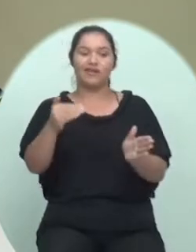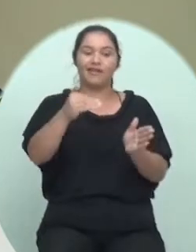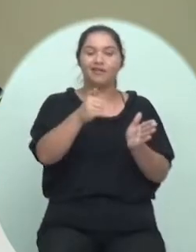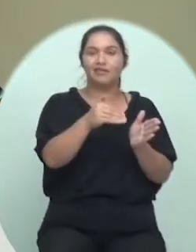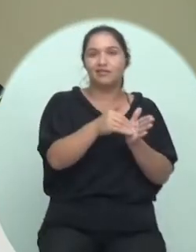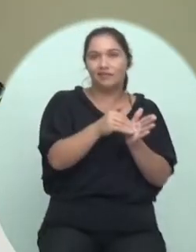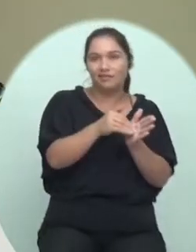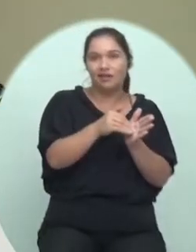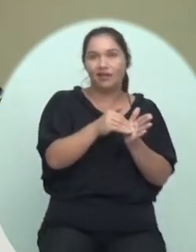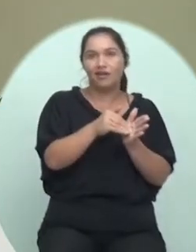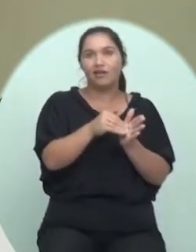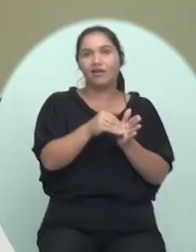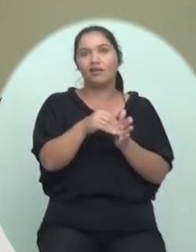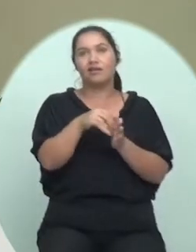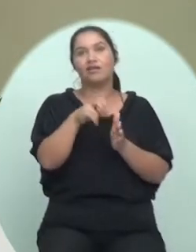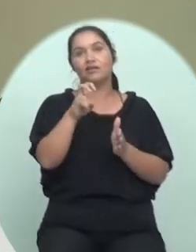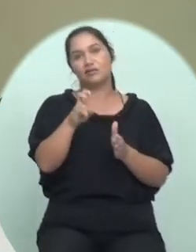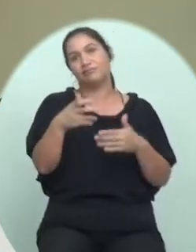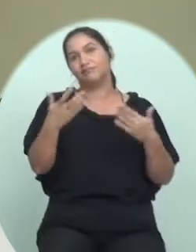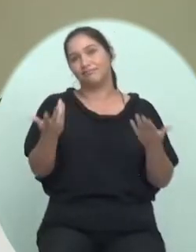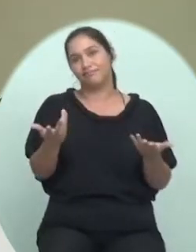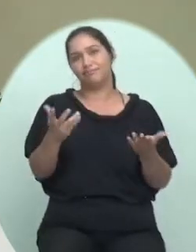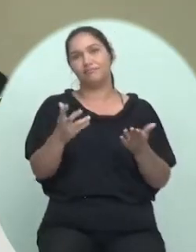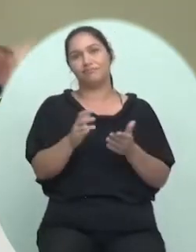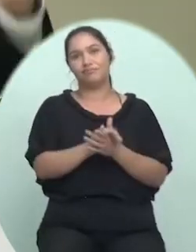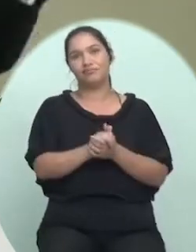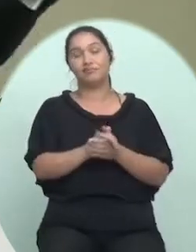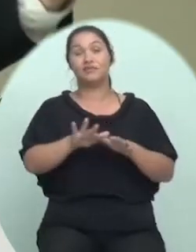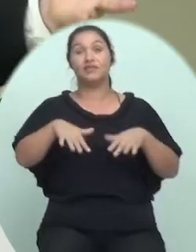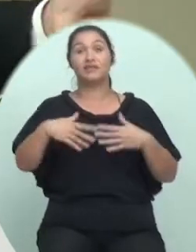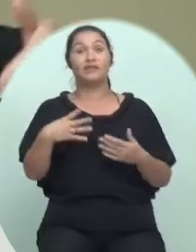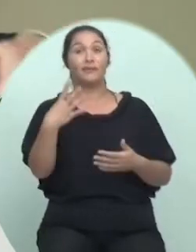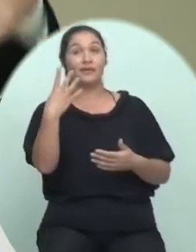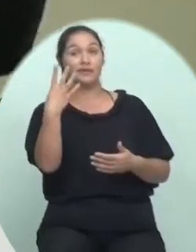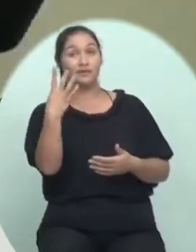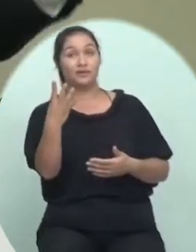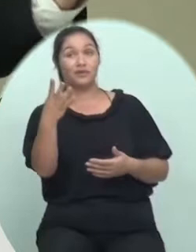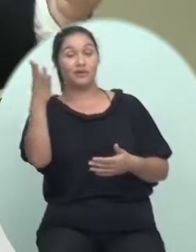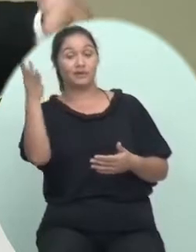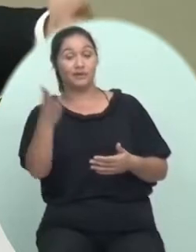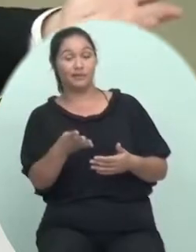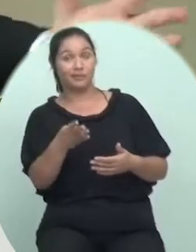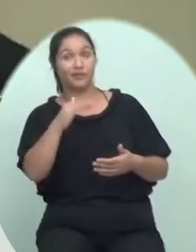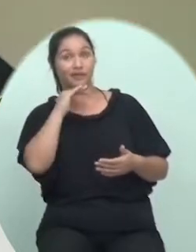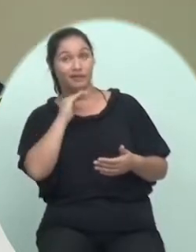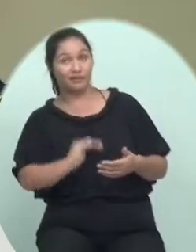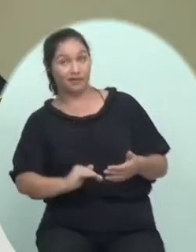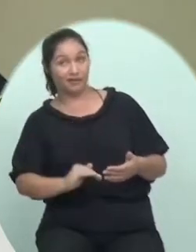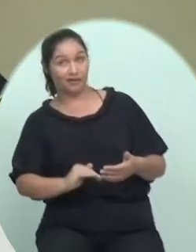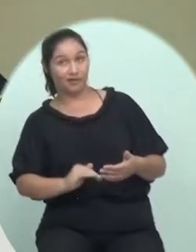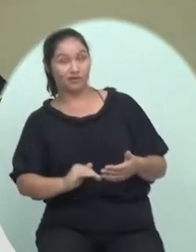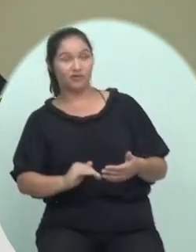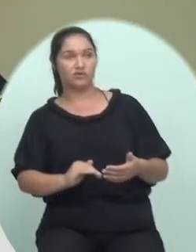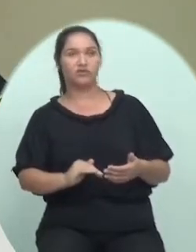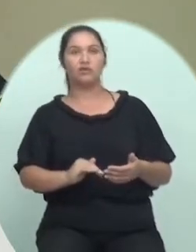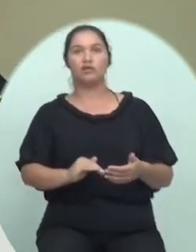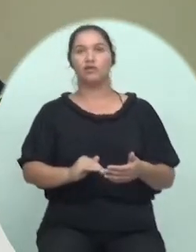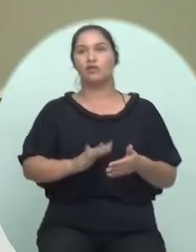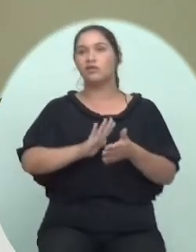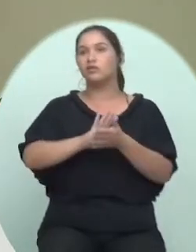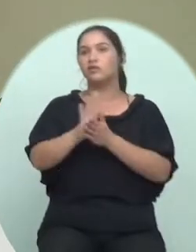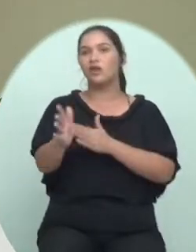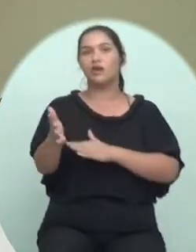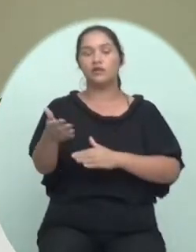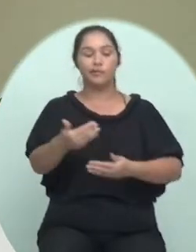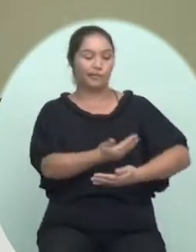ali. Pô, ele saiu dali, era 4h30, disse: ó, volta amanhã. Depois, mais meia hora, voltar, disse: ó, volta amanhã, porque hoje não tem mais. Quer dizer,